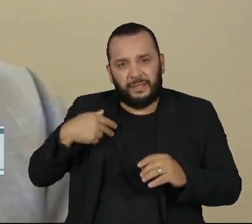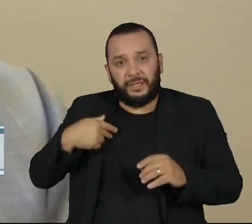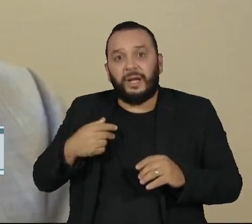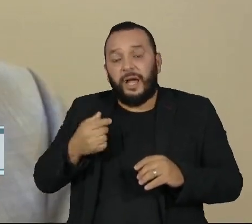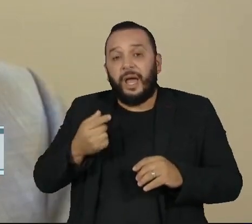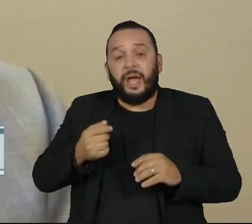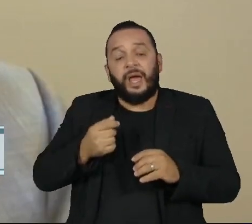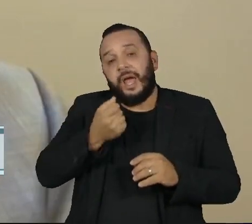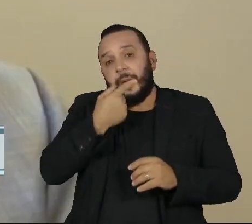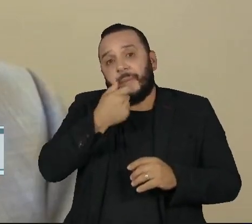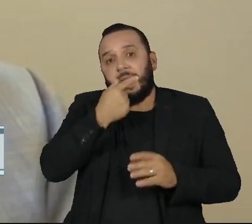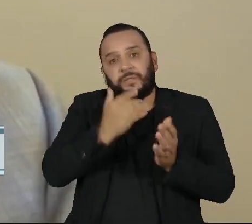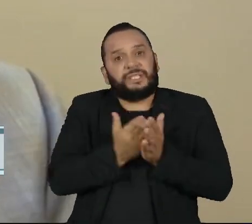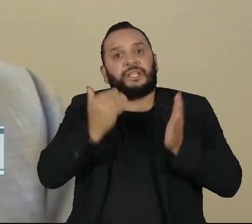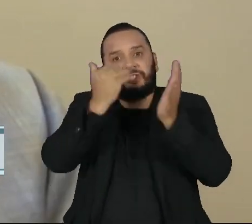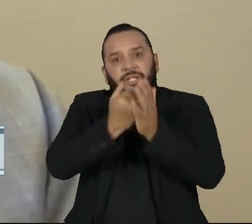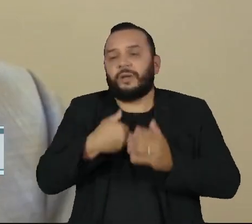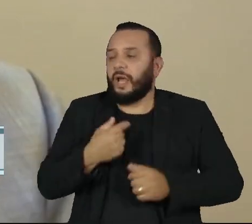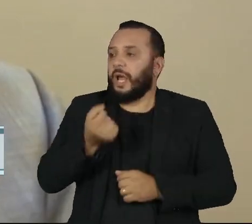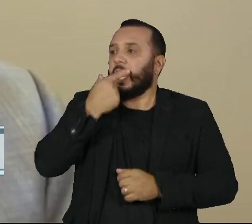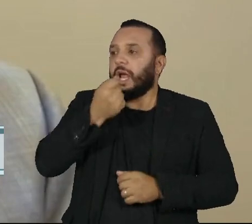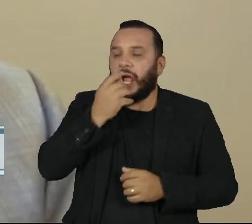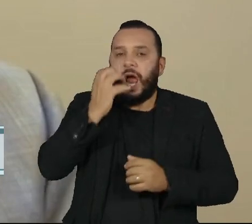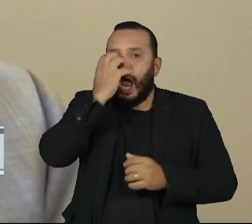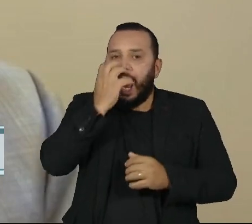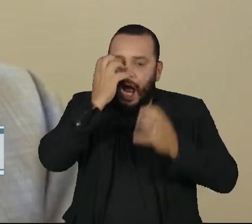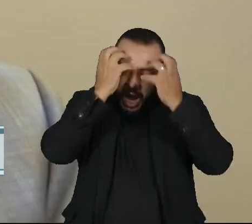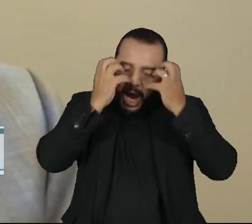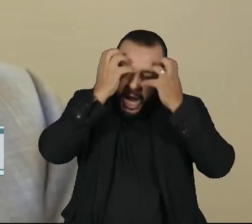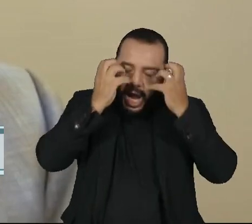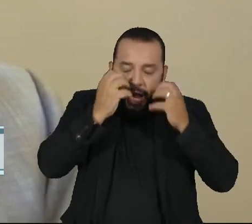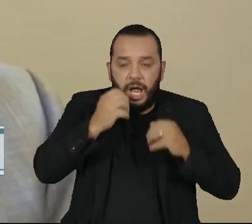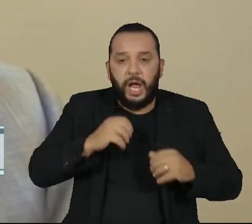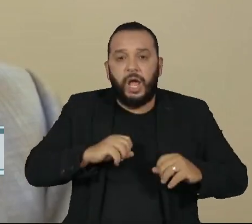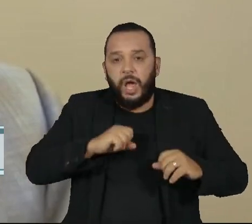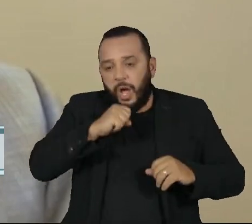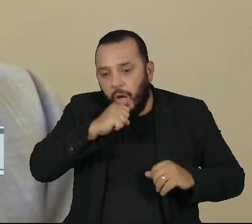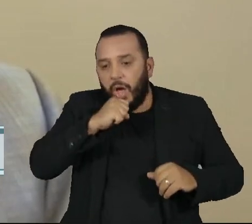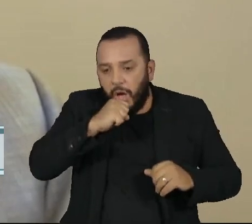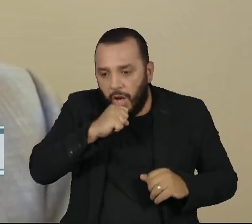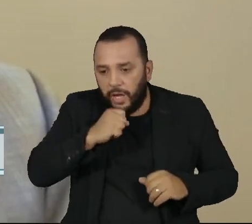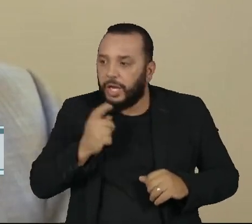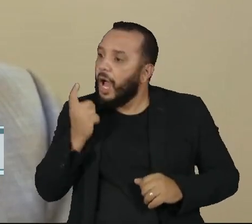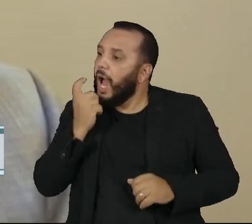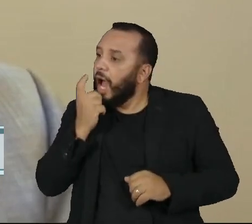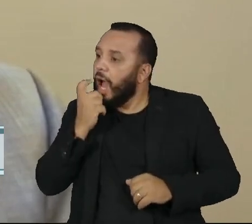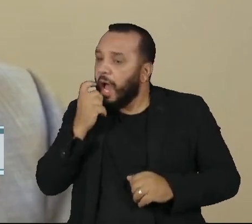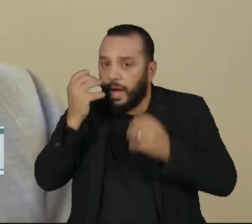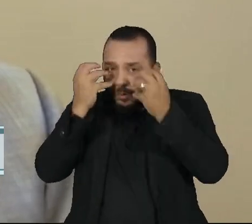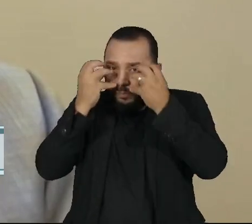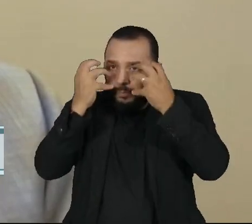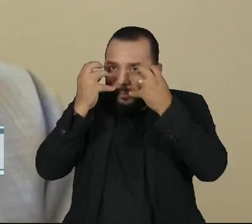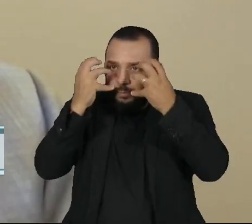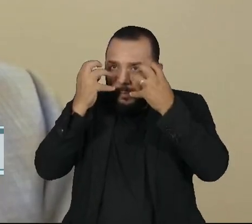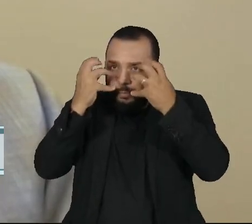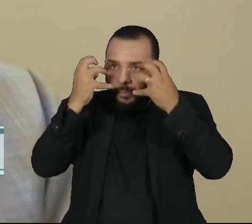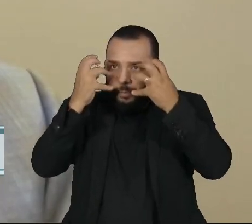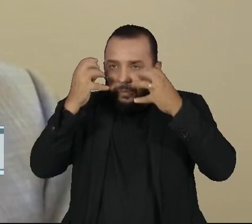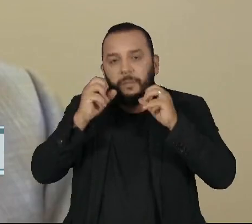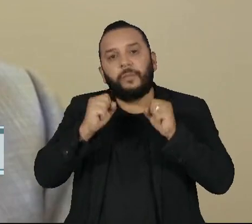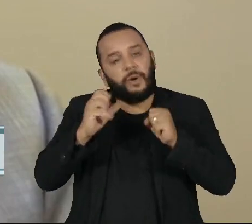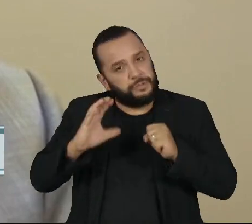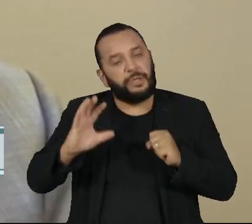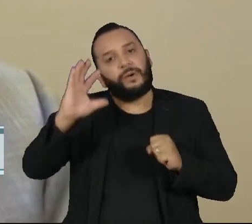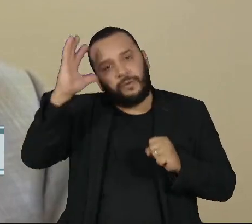corticoide, esses remédios que a gente usa para alergia, para asma, eles podem aumentar a pressão do olho em pessoas susceptíveis. Então,